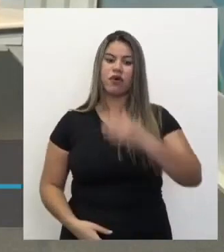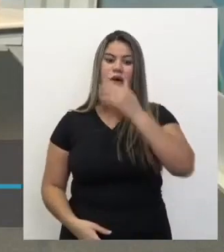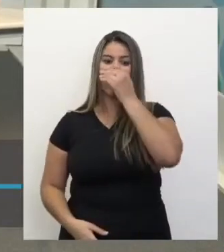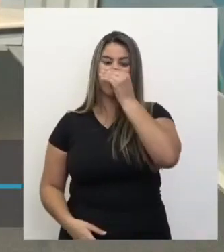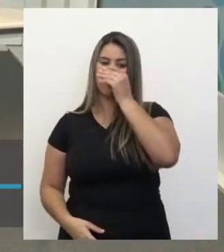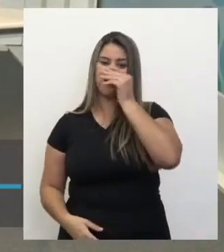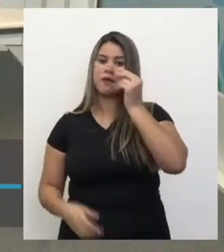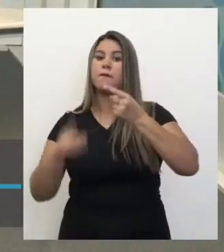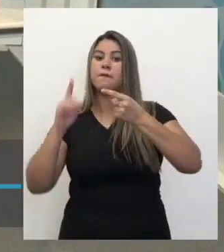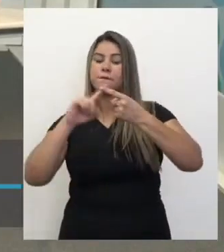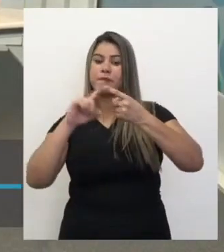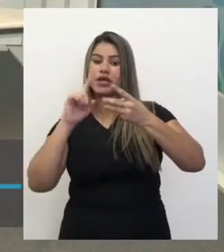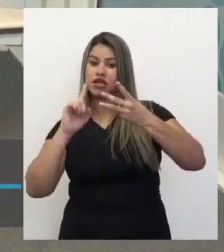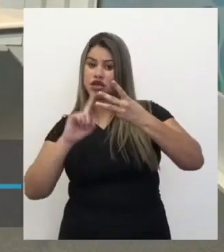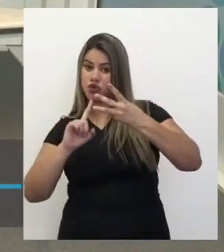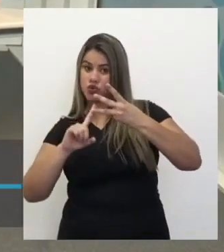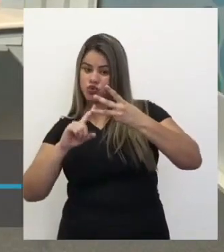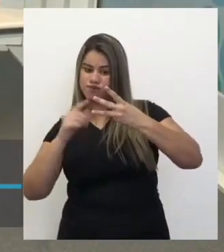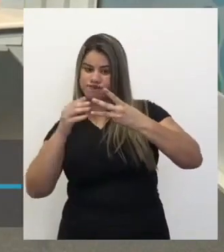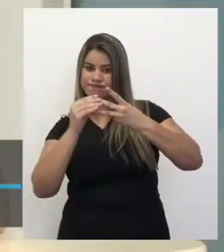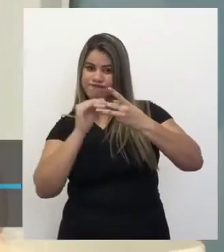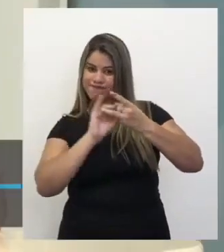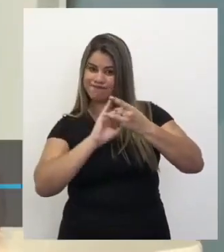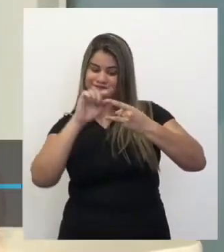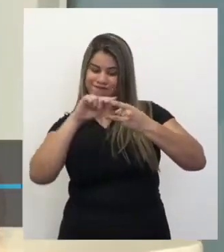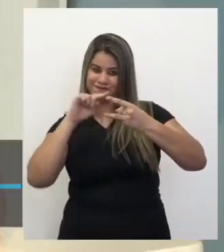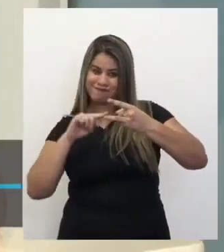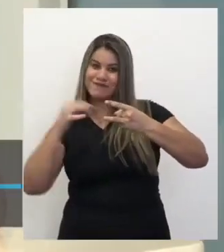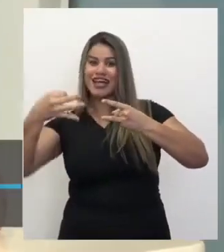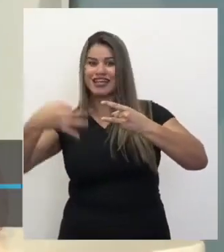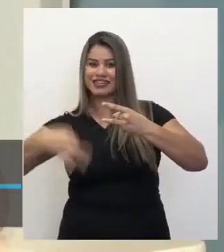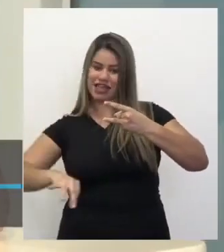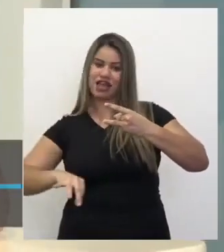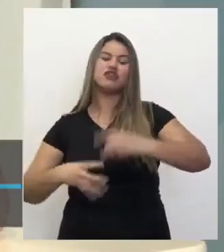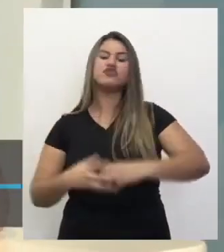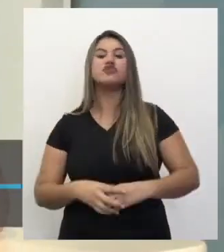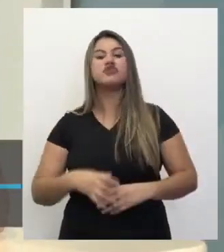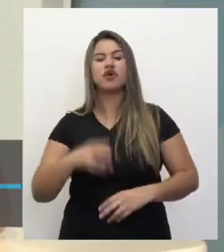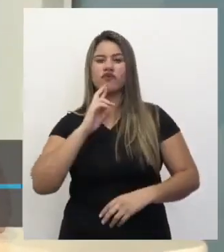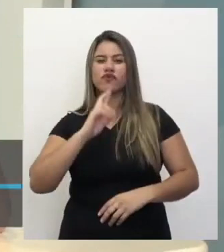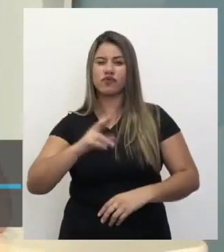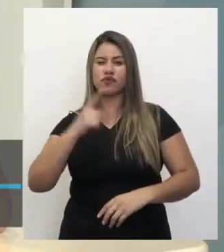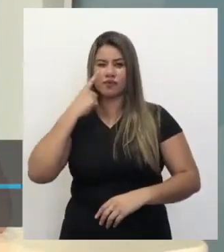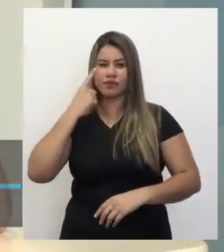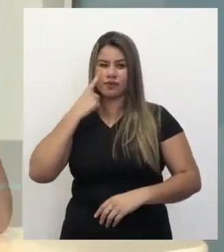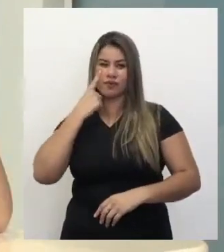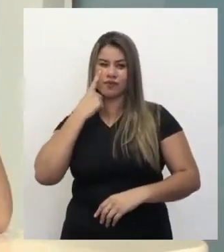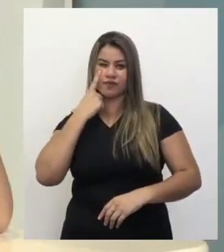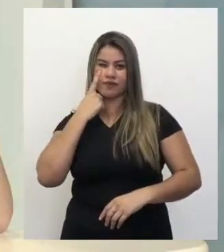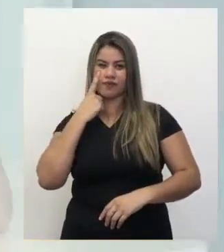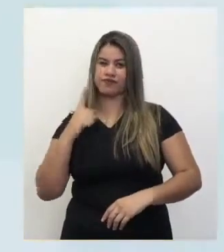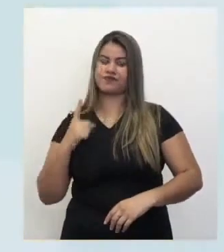última que você deu está correta, né? Então, voltando rapidinho para a gente fazer a devolutiva lá para a mesma imagem,